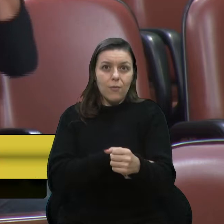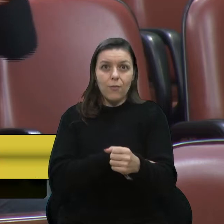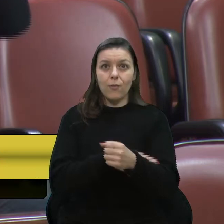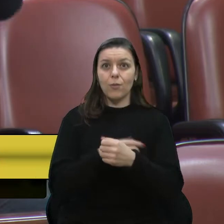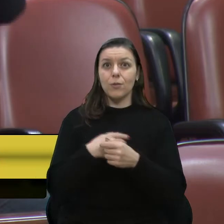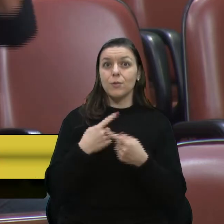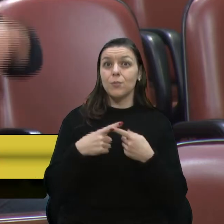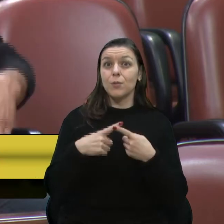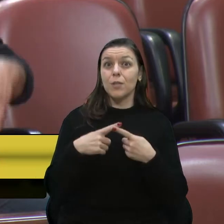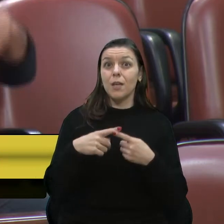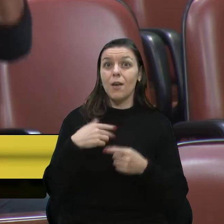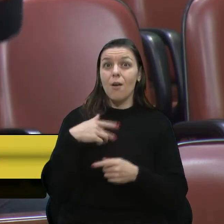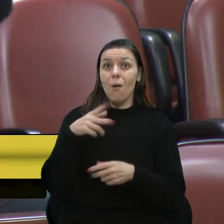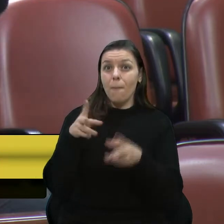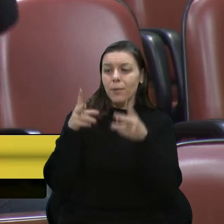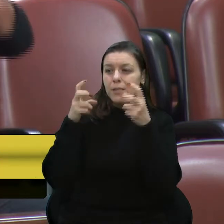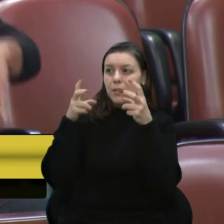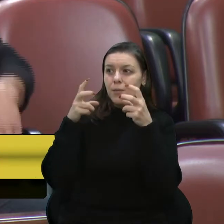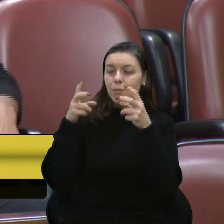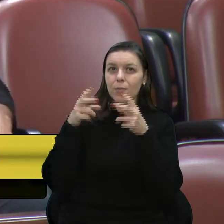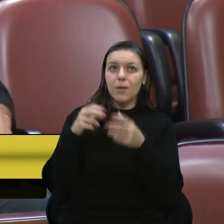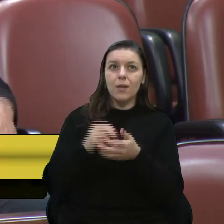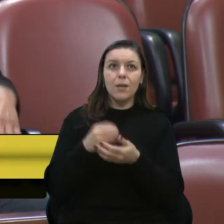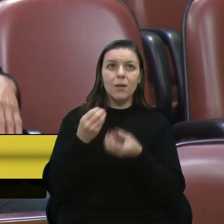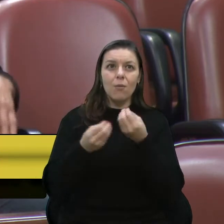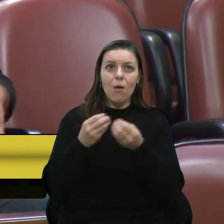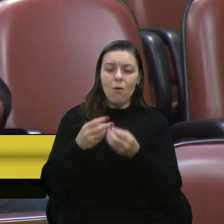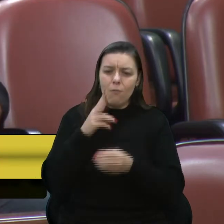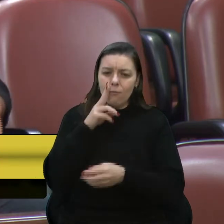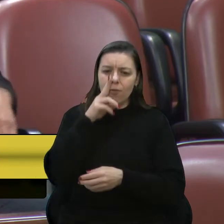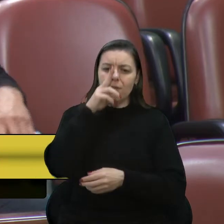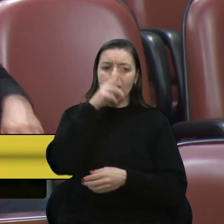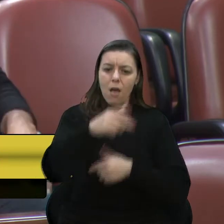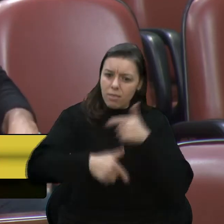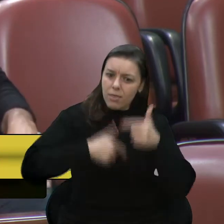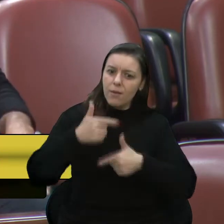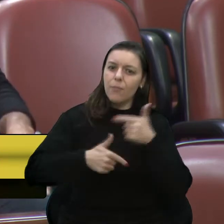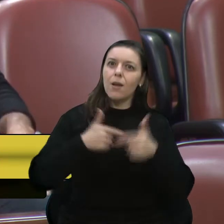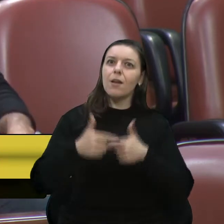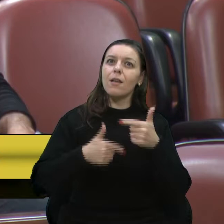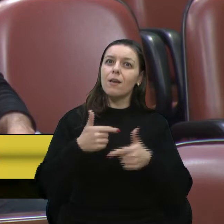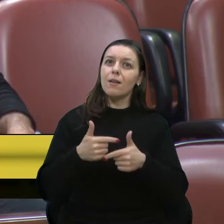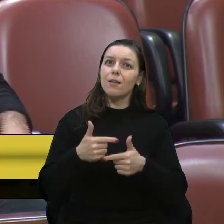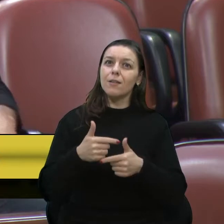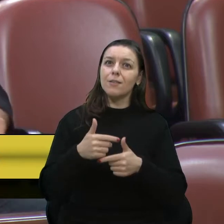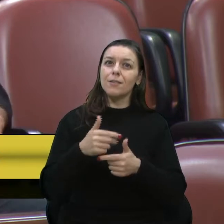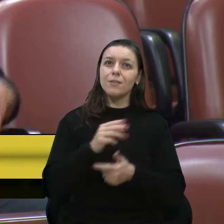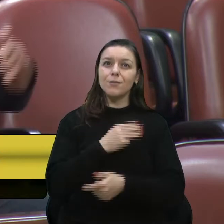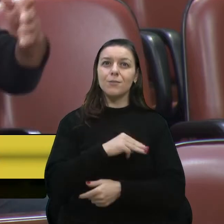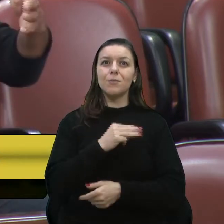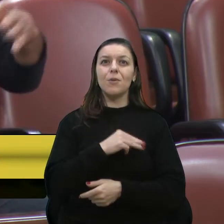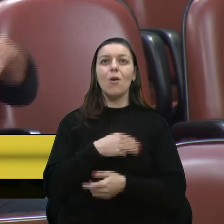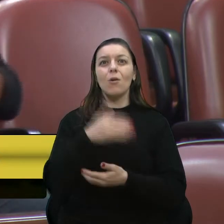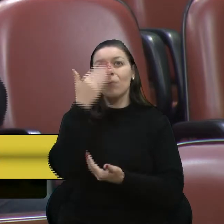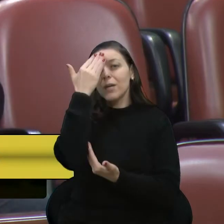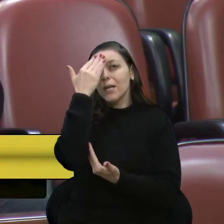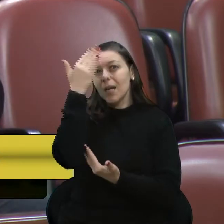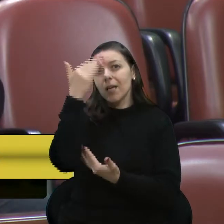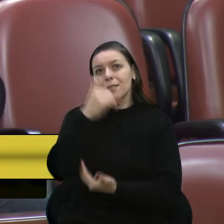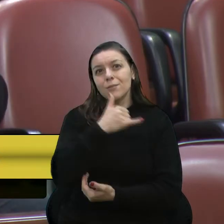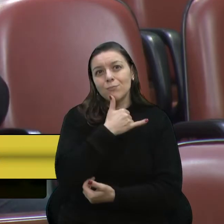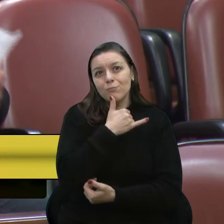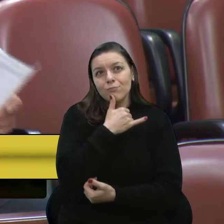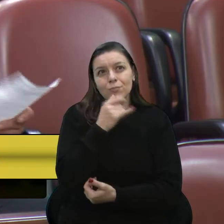nervoso por ter visto as pessoas que a gente deu tanta força e hoje estão trabalhando nas empresas grandes de Caxias do Sul. Obrigado e desculpa a emoção aí,